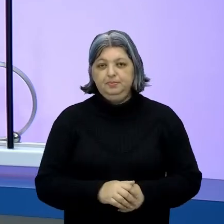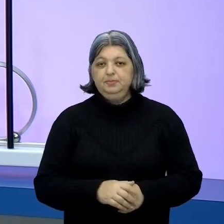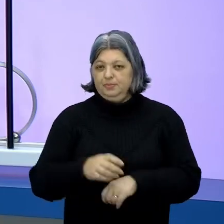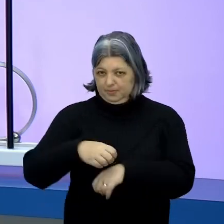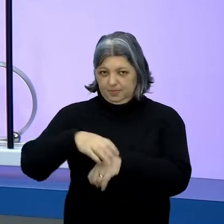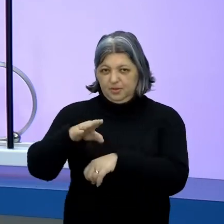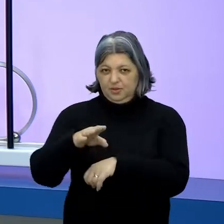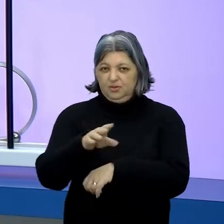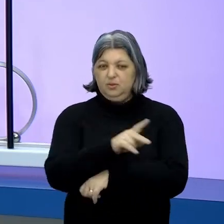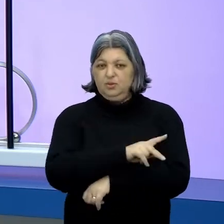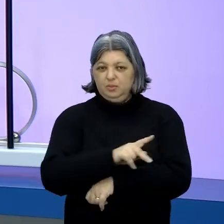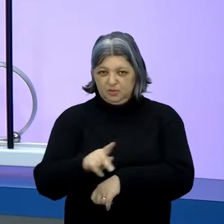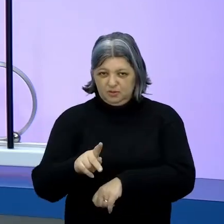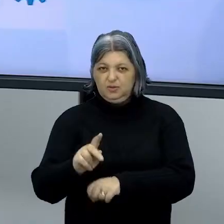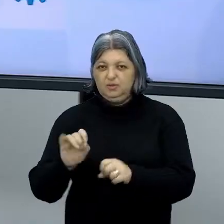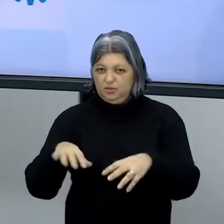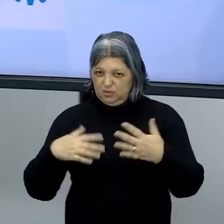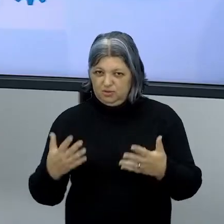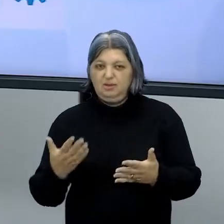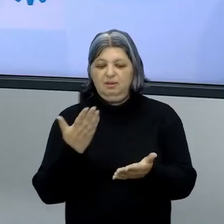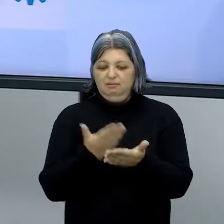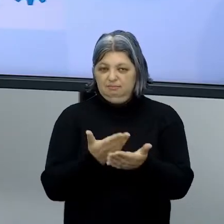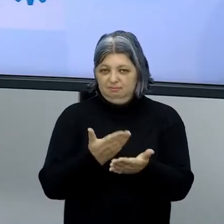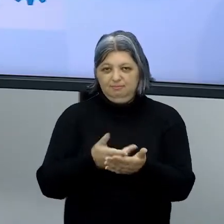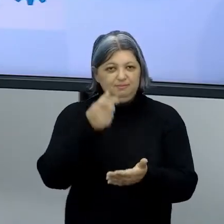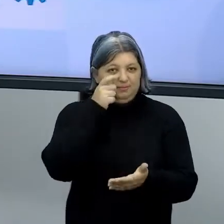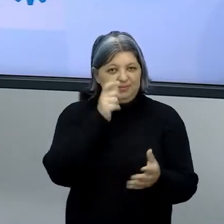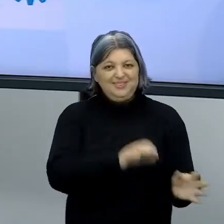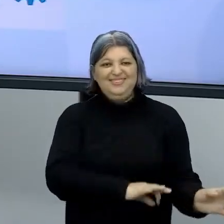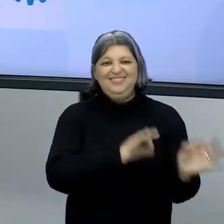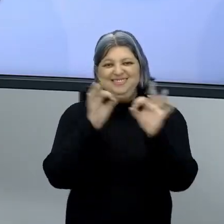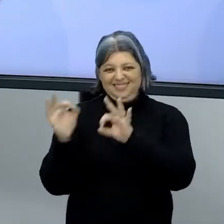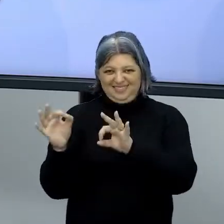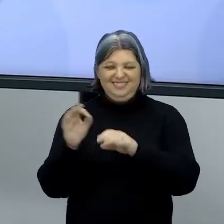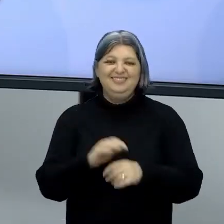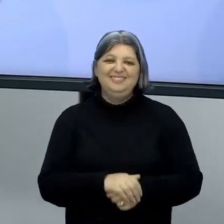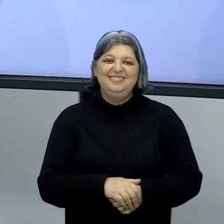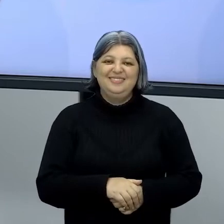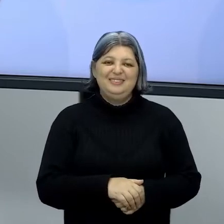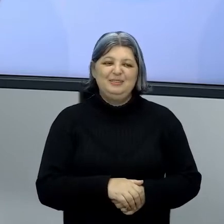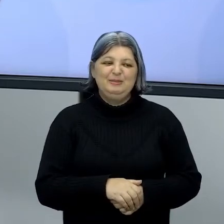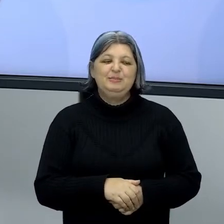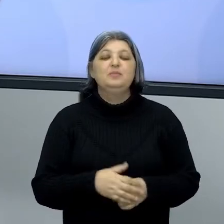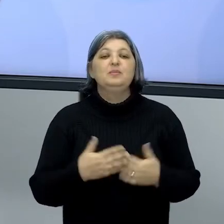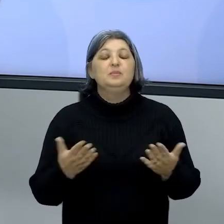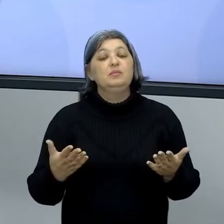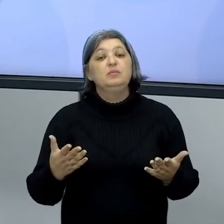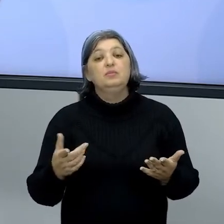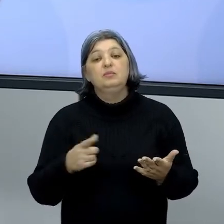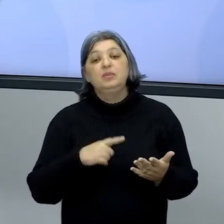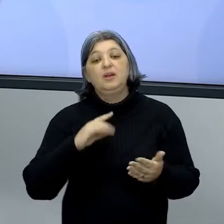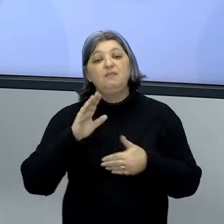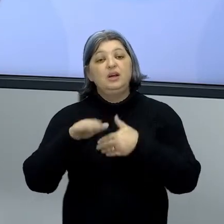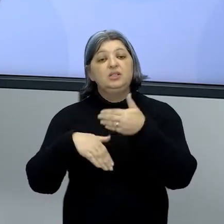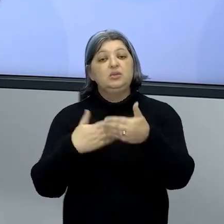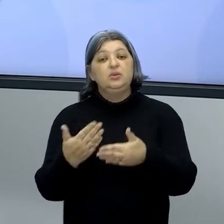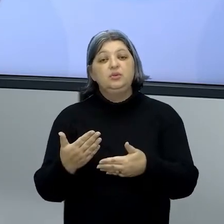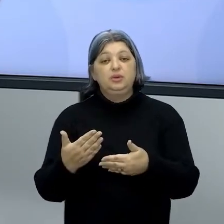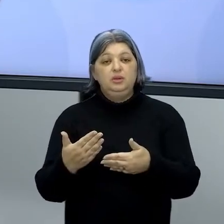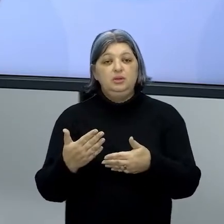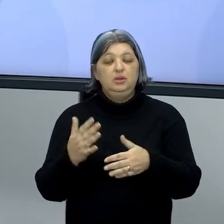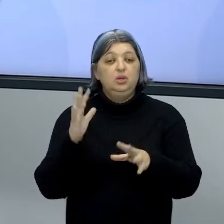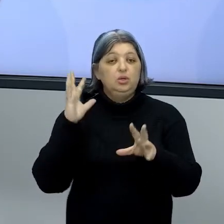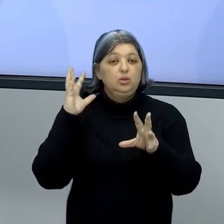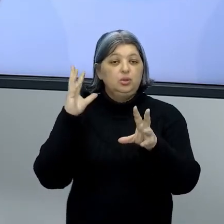dica, professor Jocélio, assistir essa aula. Perfeito, depois eu passo o link. Tá aí, então, o que a gente vai desenvolver aí nessa